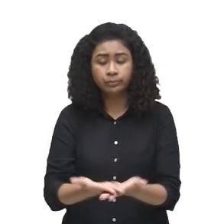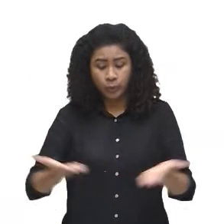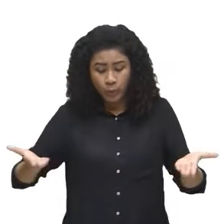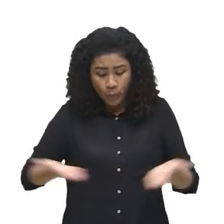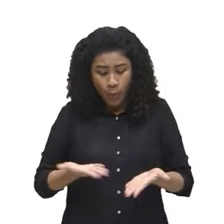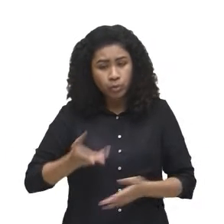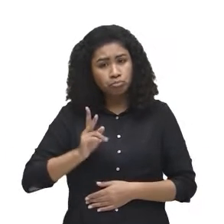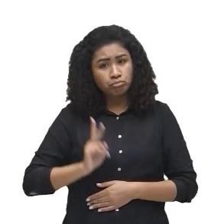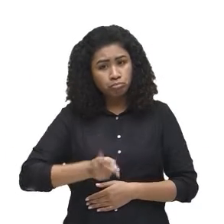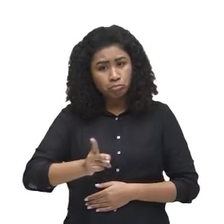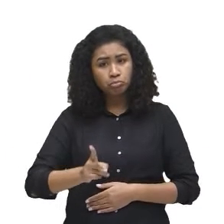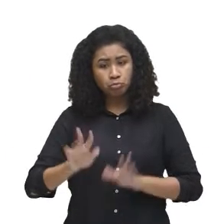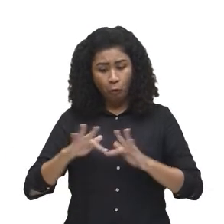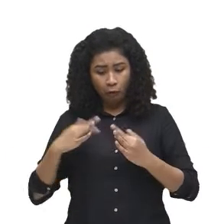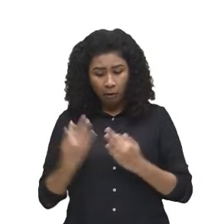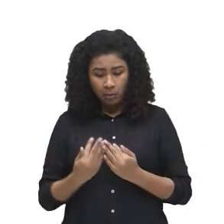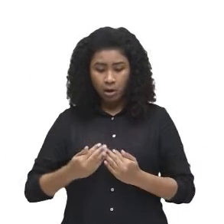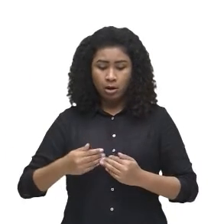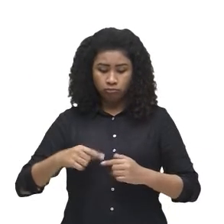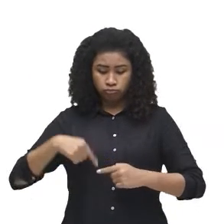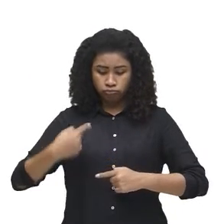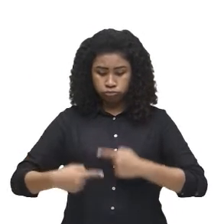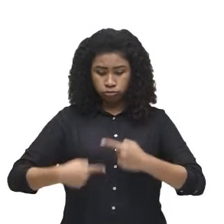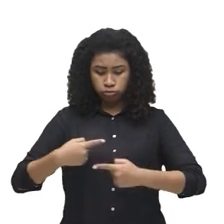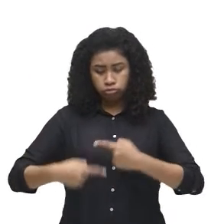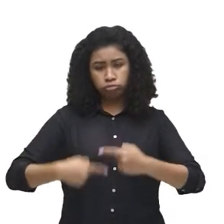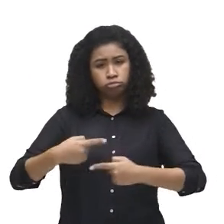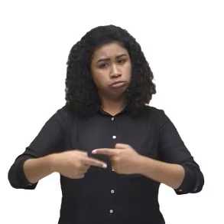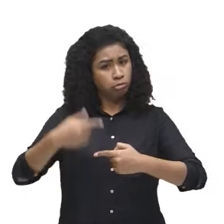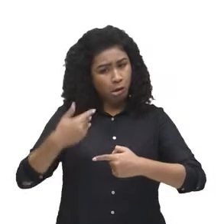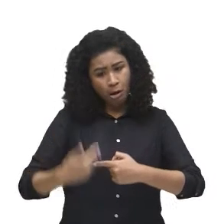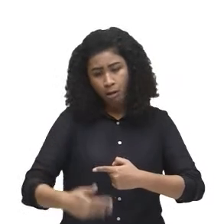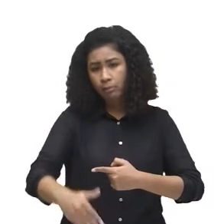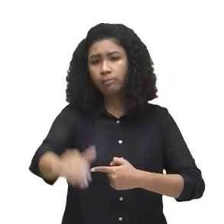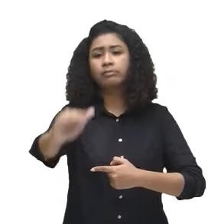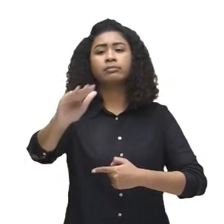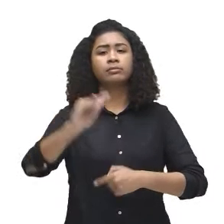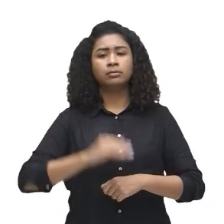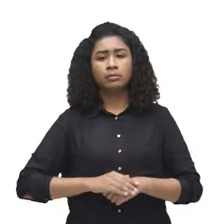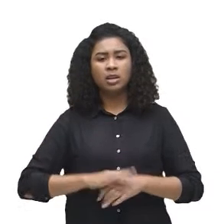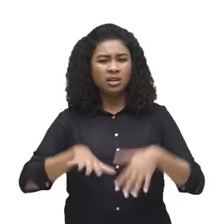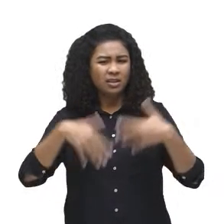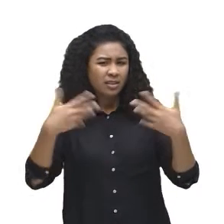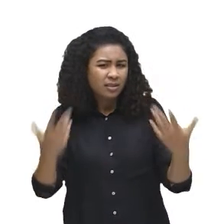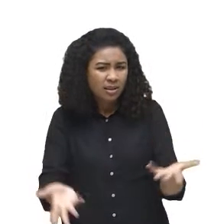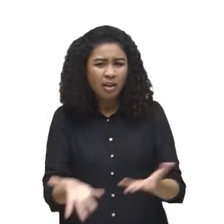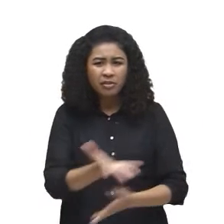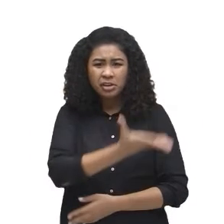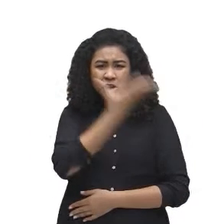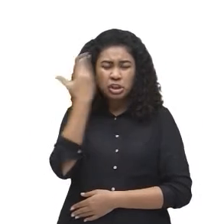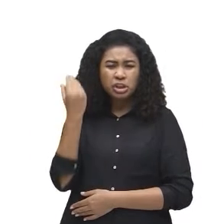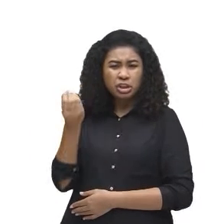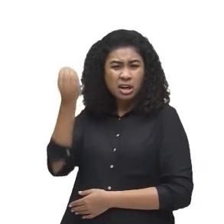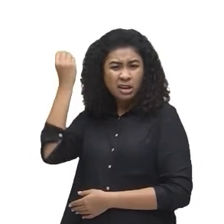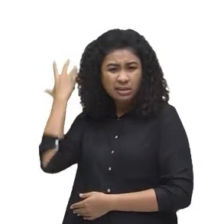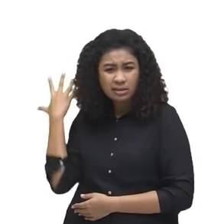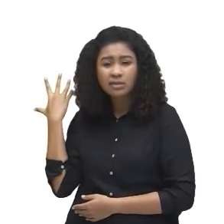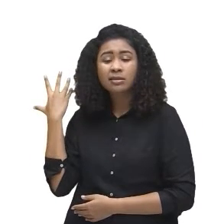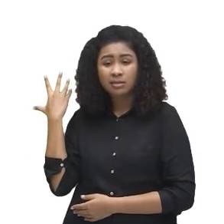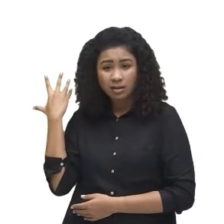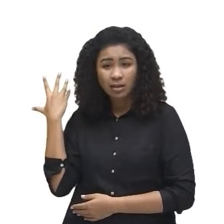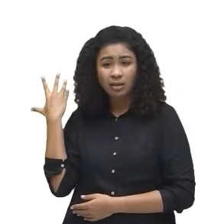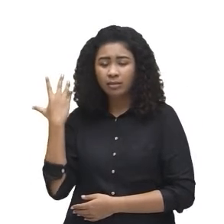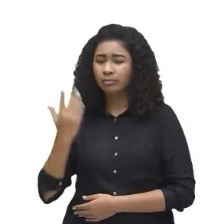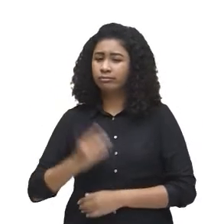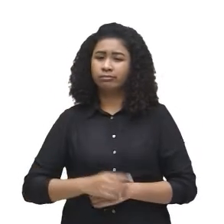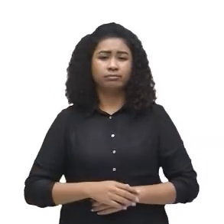em geração. Então a gente não pode deixar simplesmente desaparecer esse aprendizado tão